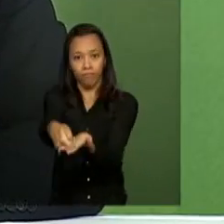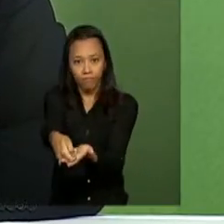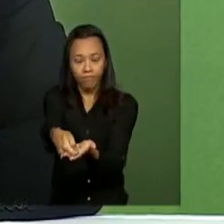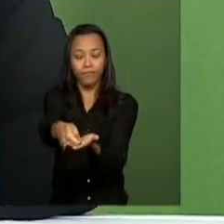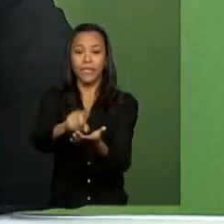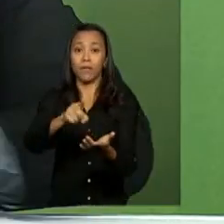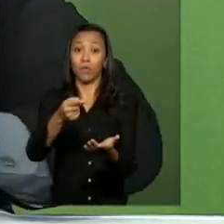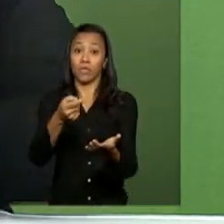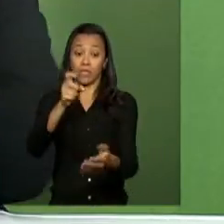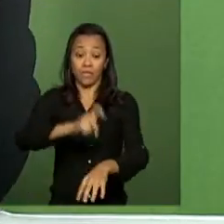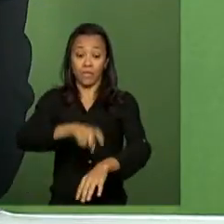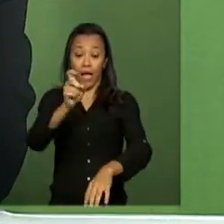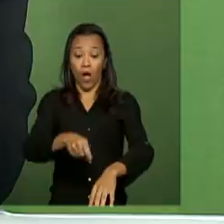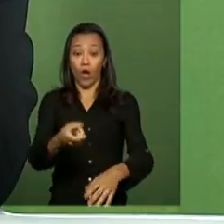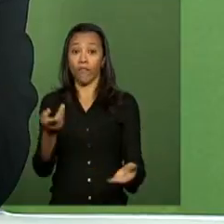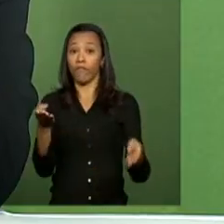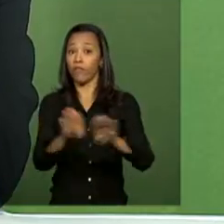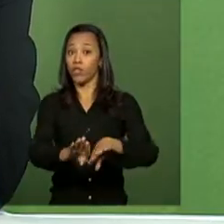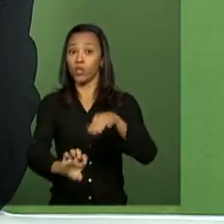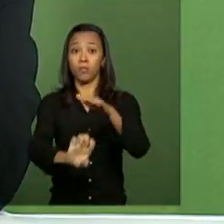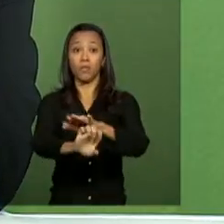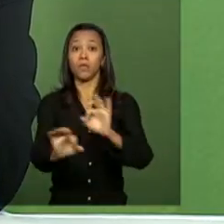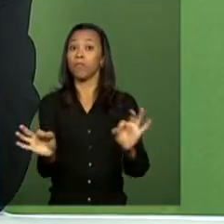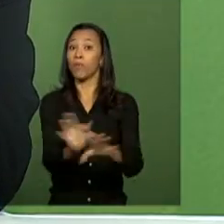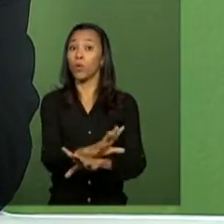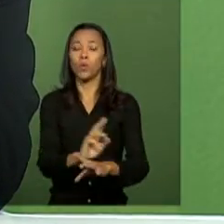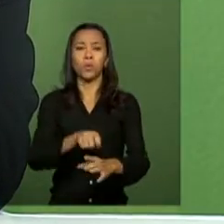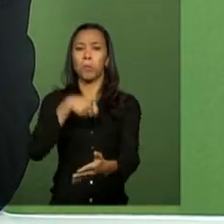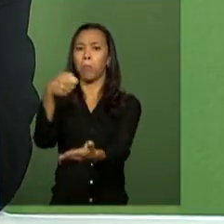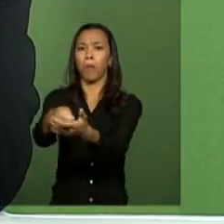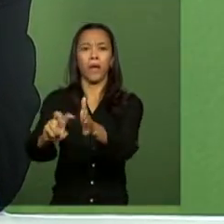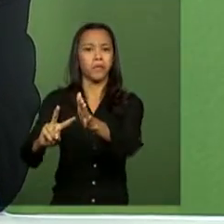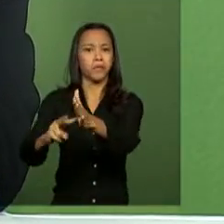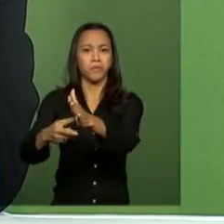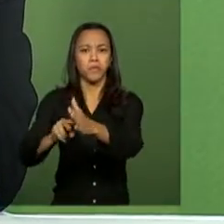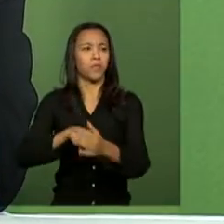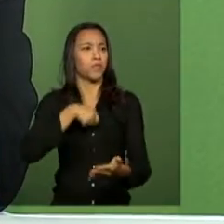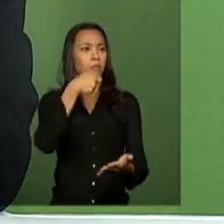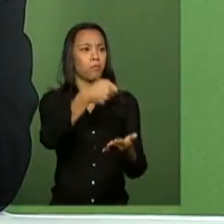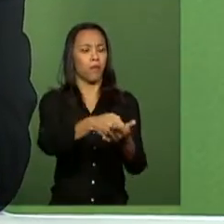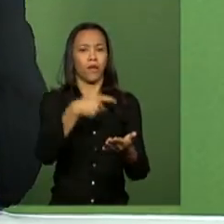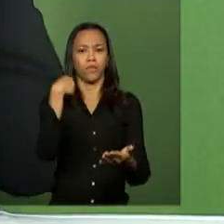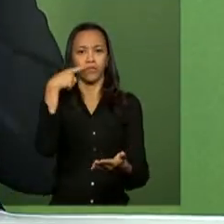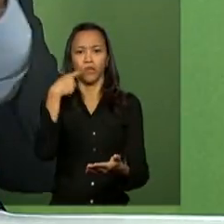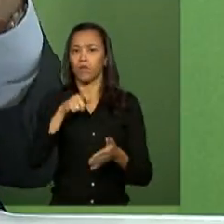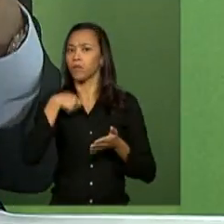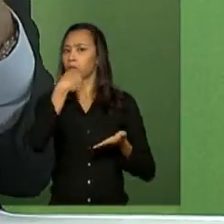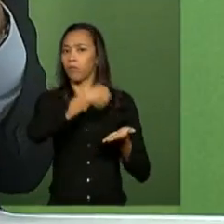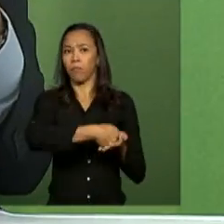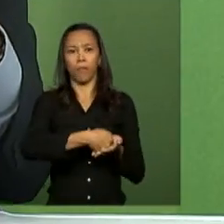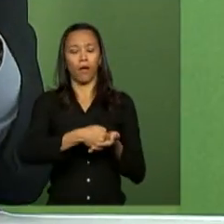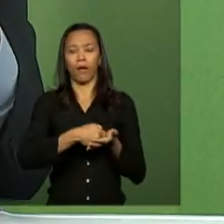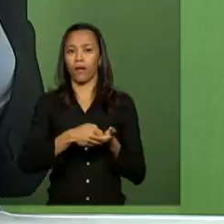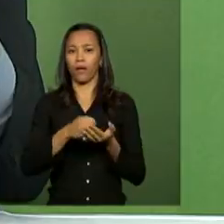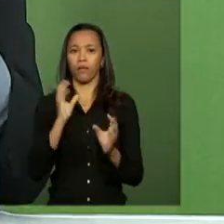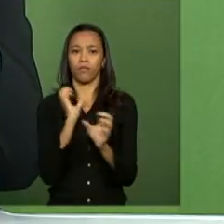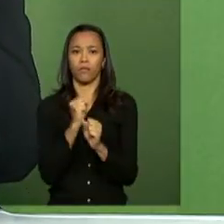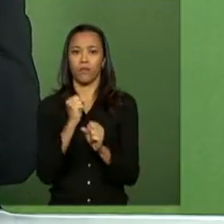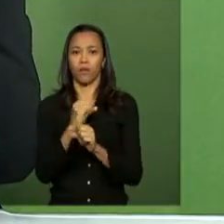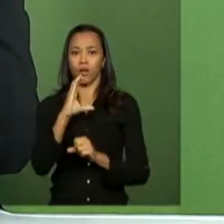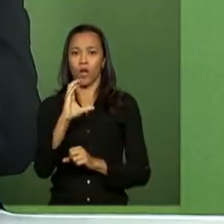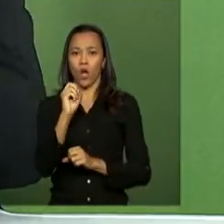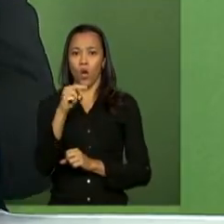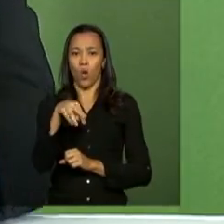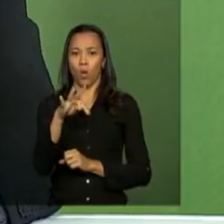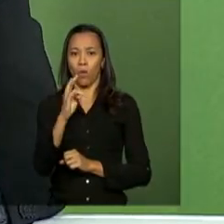fechamento da empresa acabou você não paga mais sindicato não pagar mas advogado não paga mais computador então isso se reduz muito em